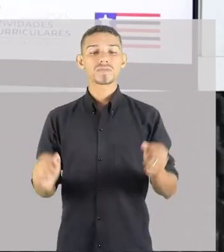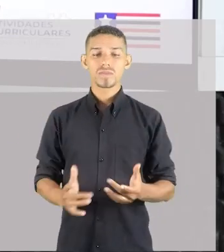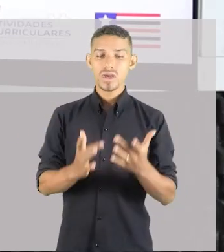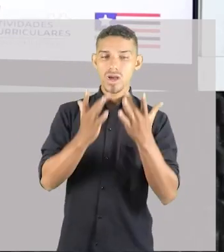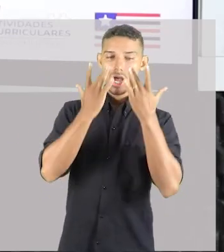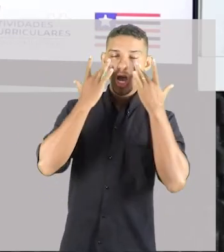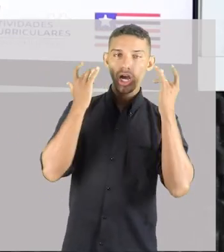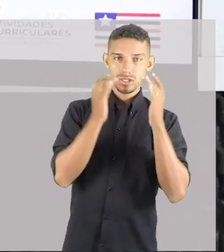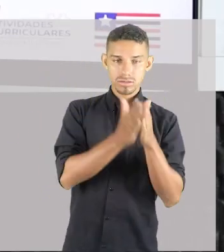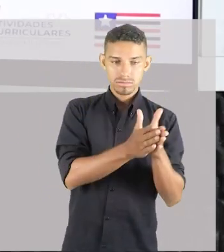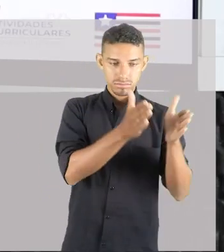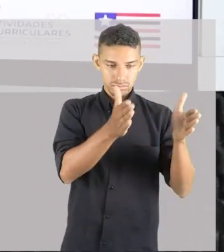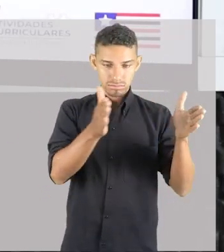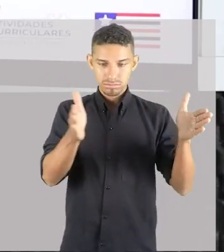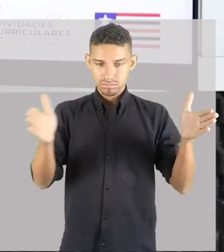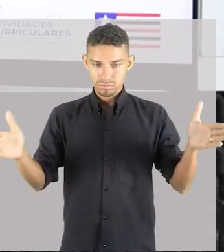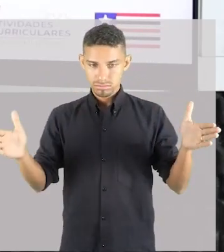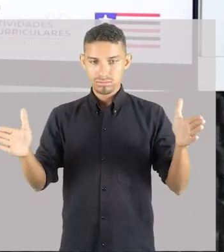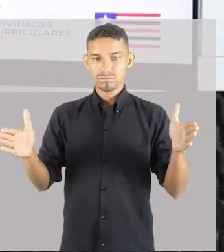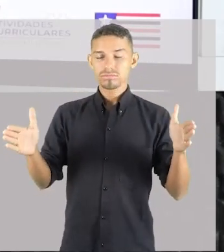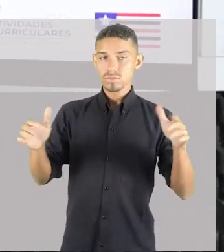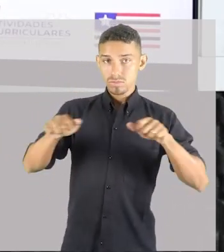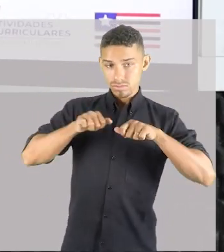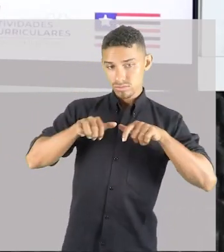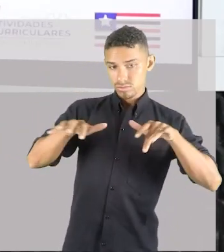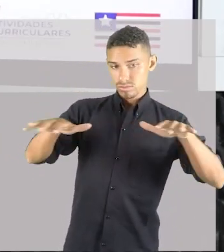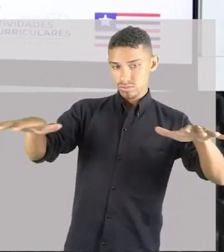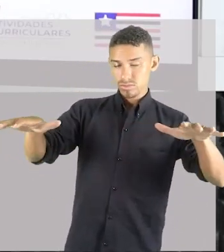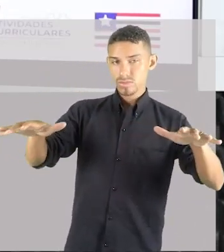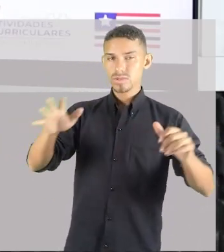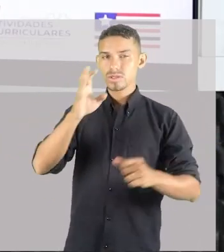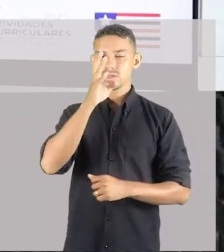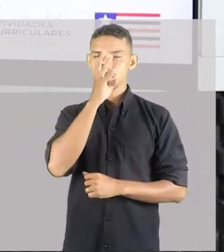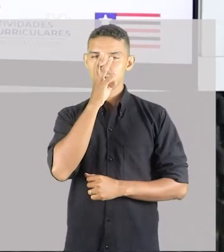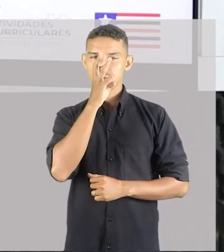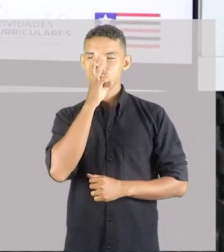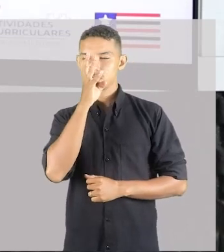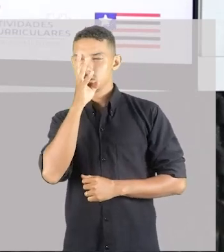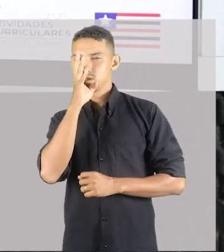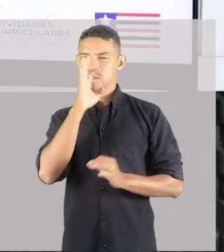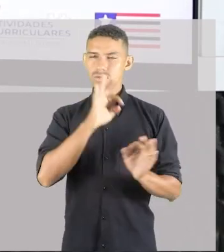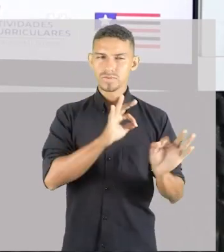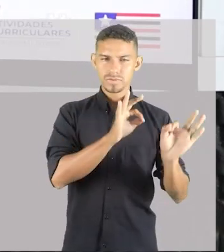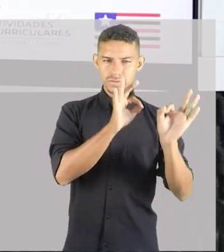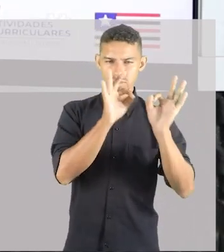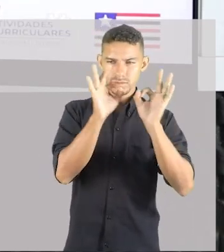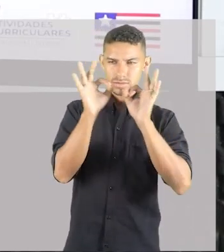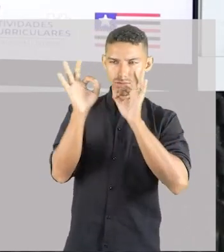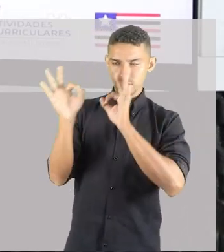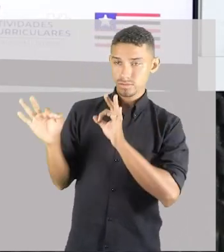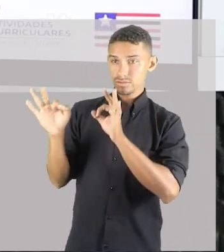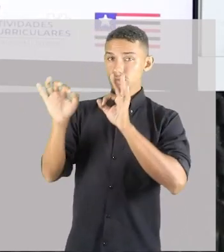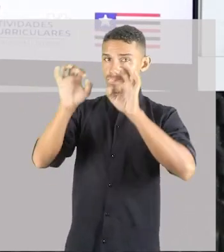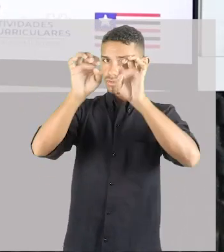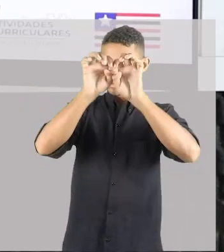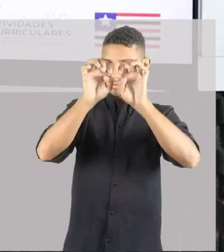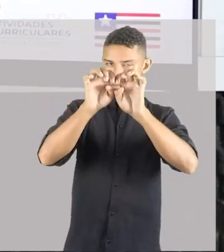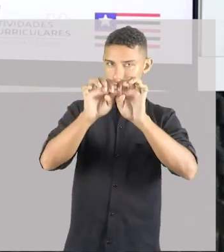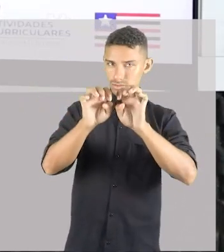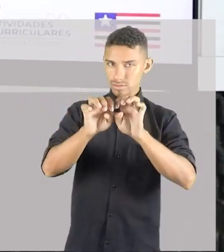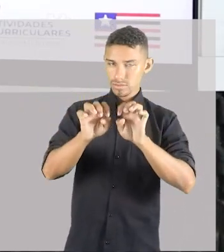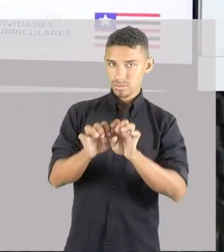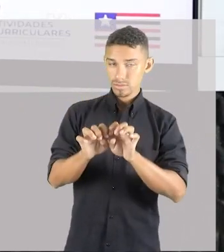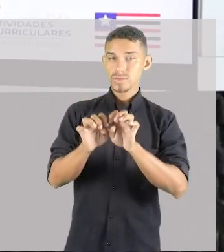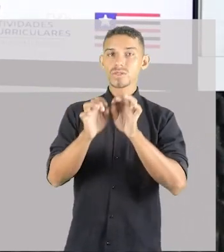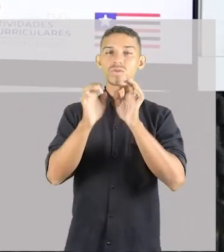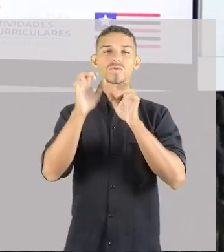arte, difusão, veiculação e apreciação de estruturas culturais aqui em